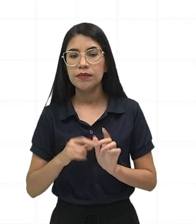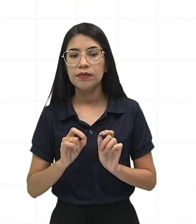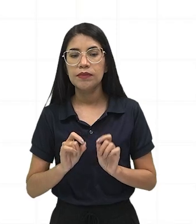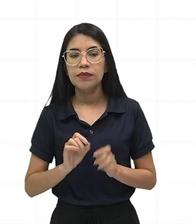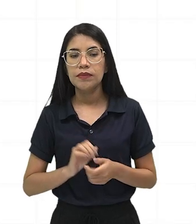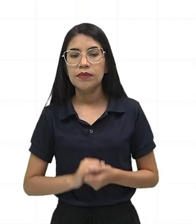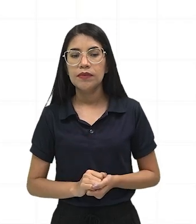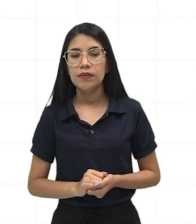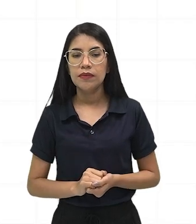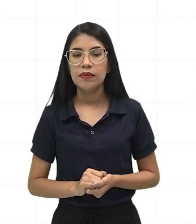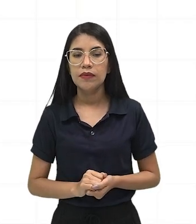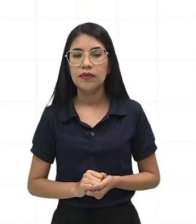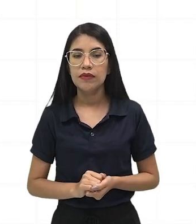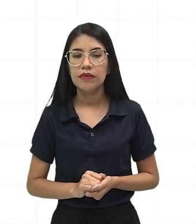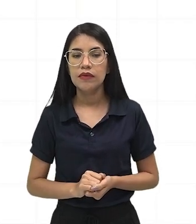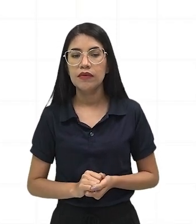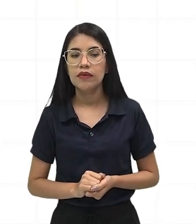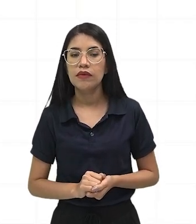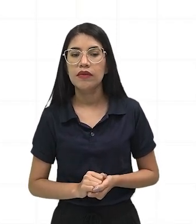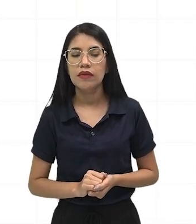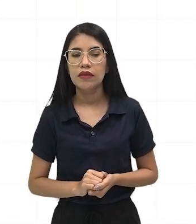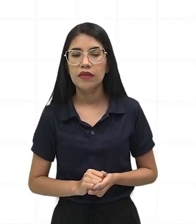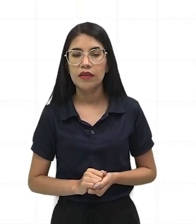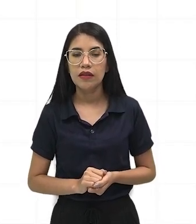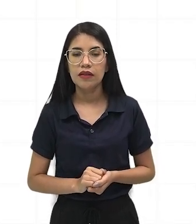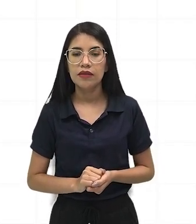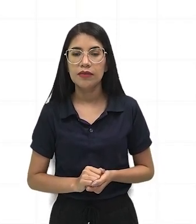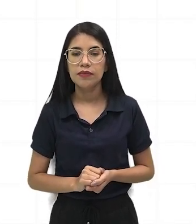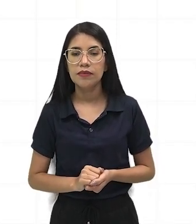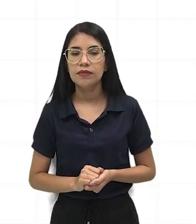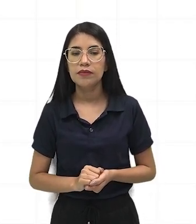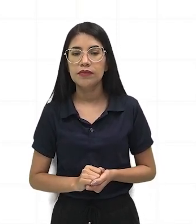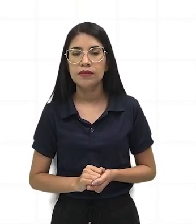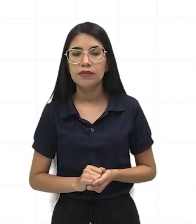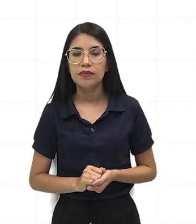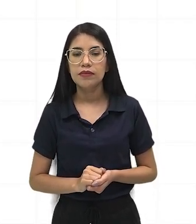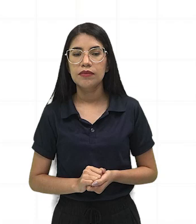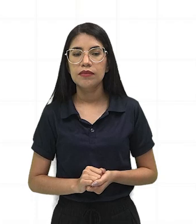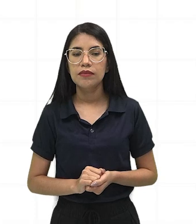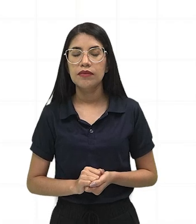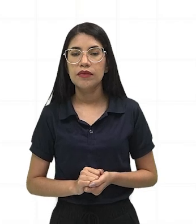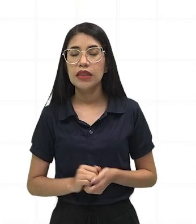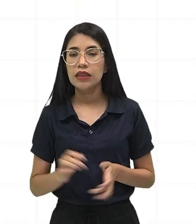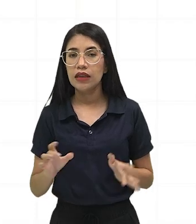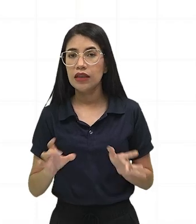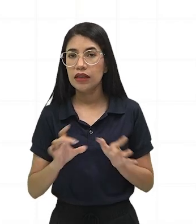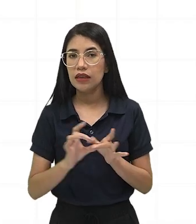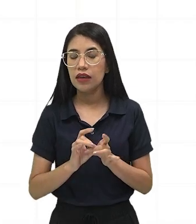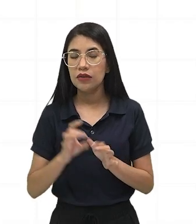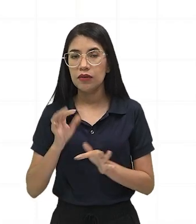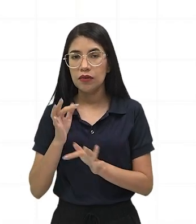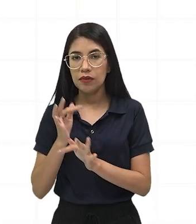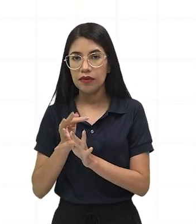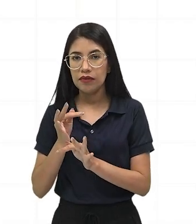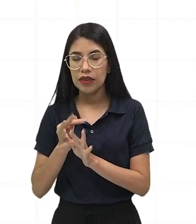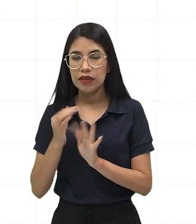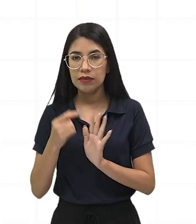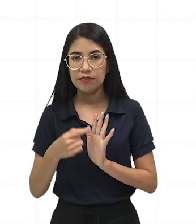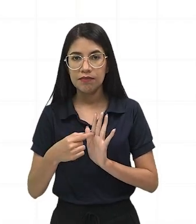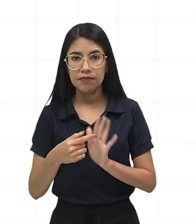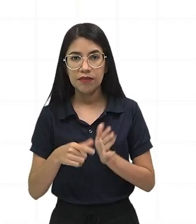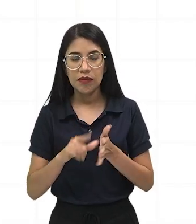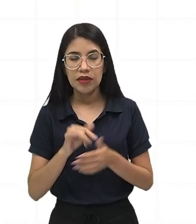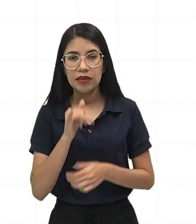né? Envolvendo, tá? Fazendo essa ligação com a física. Né? Nós podemos aí